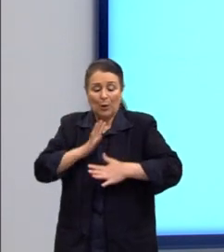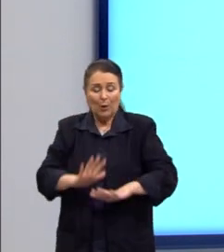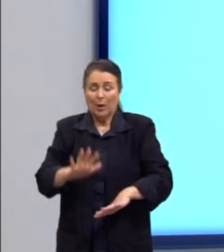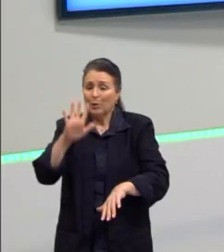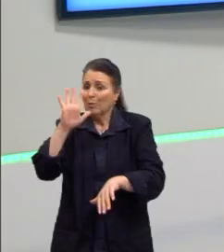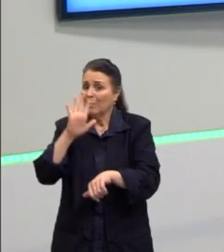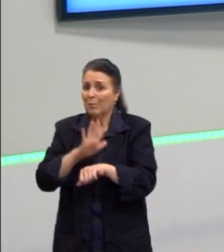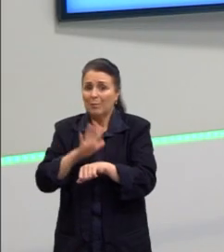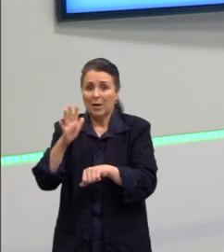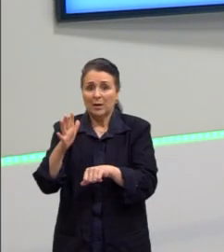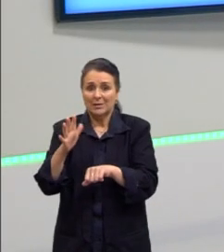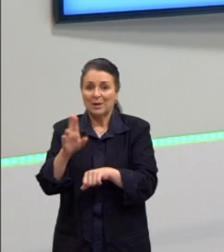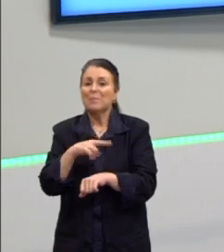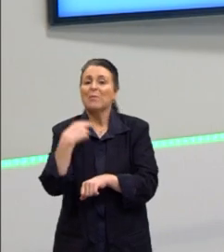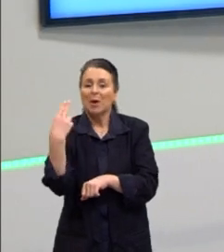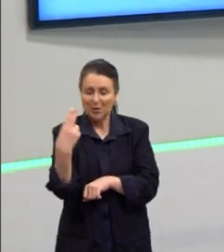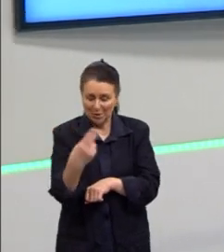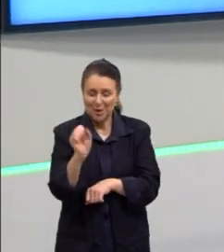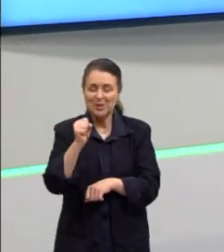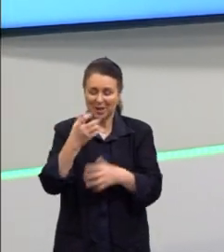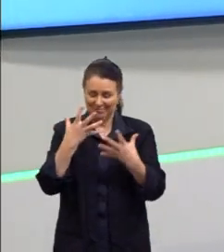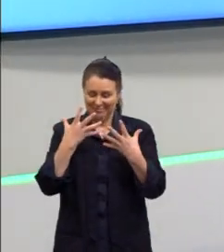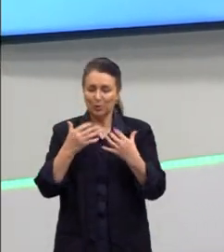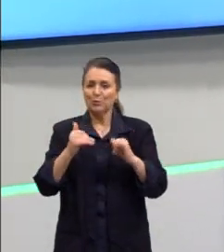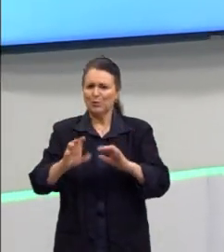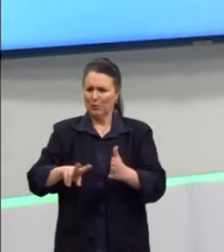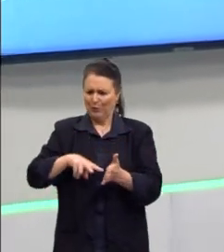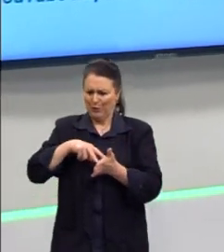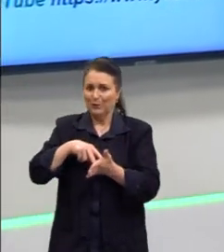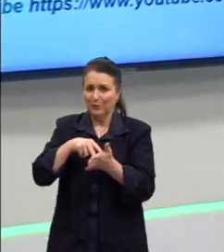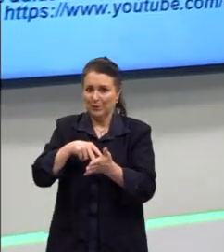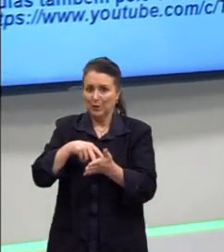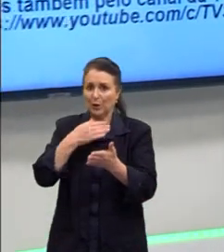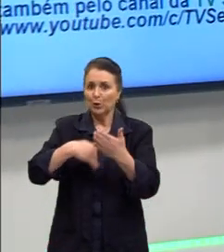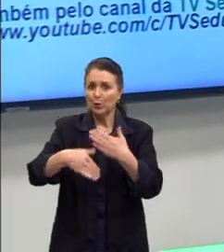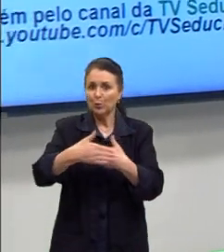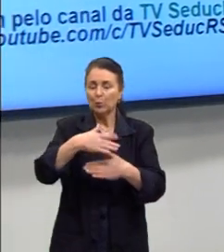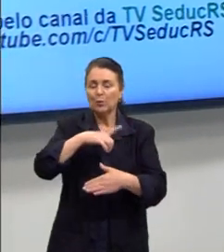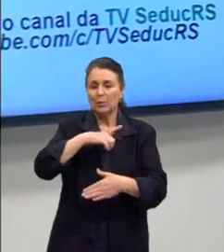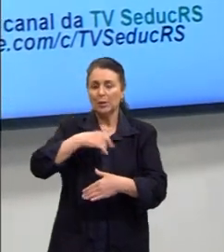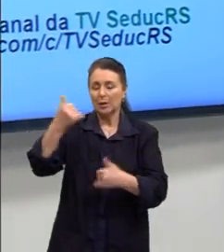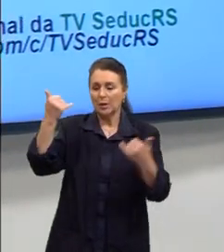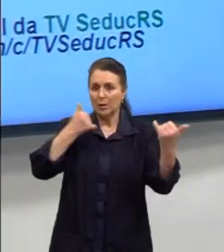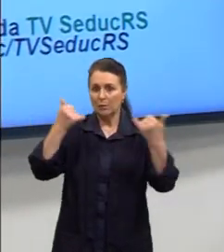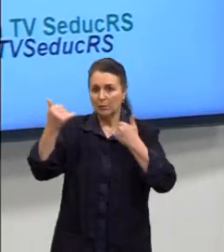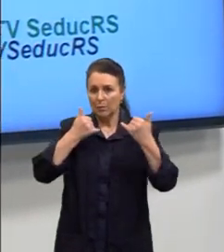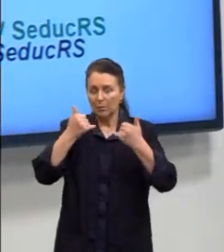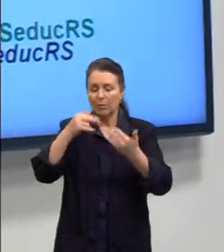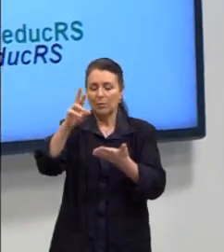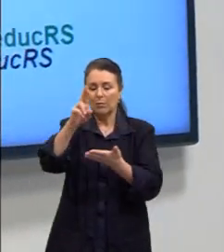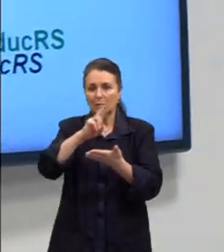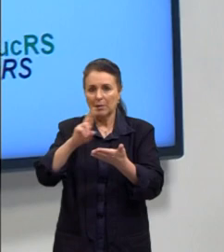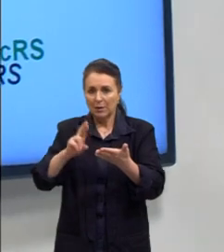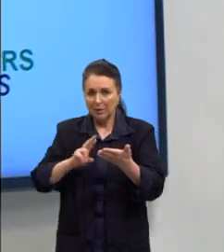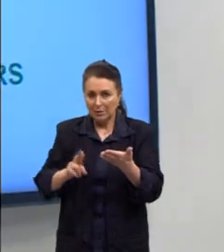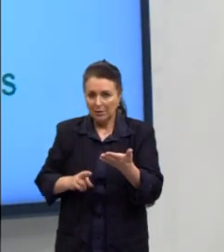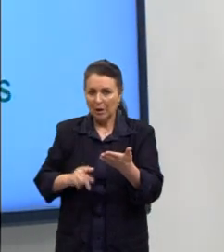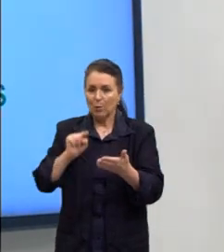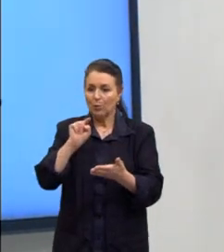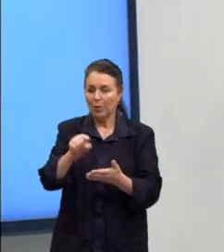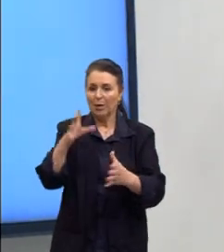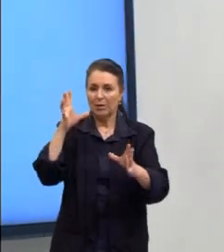só que nós aguentamos sim e nós queremos tudo que tem de informação para que a nossa redação seja